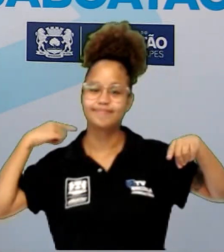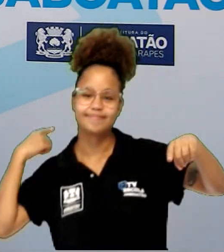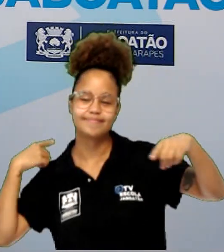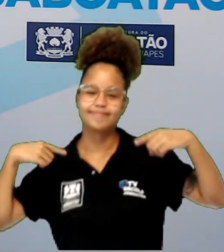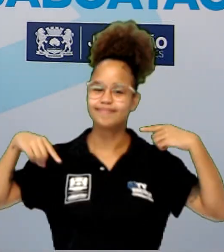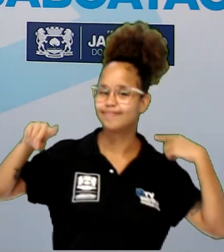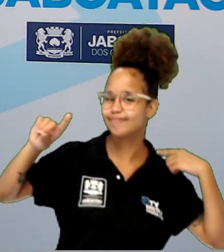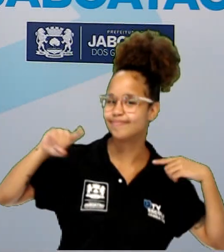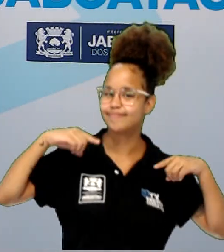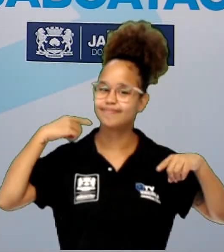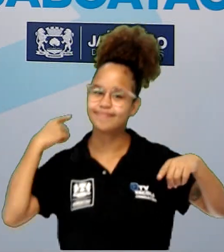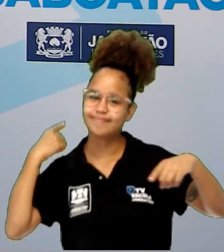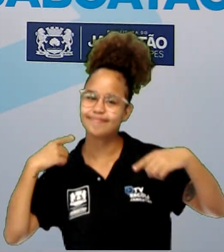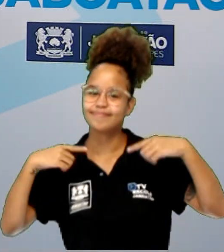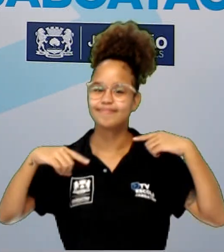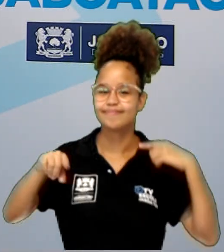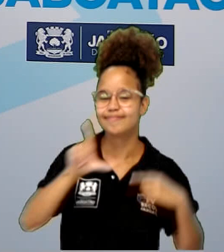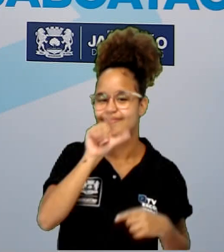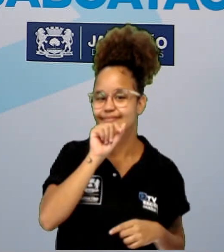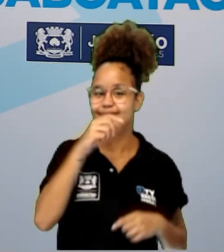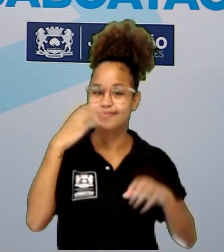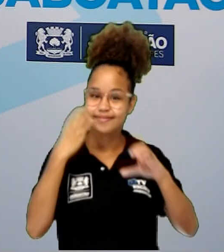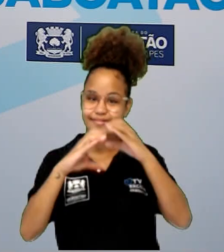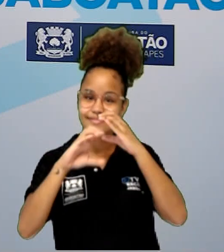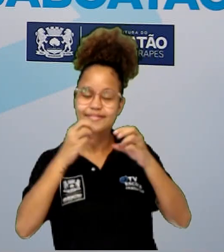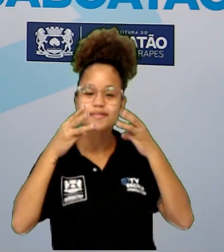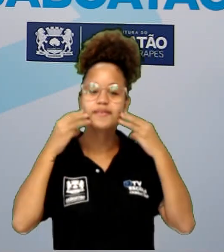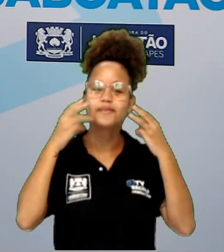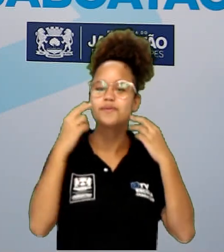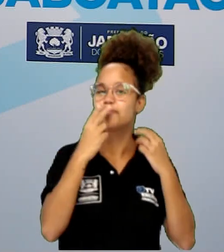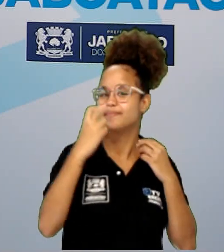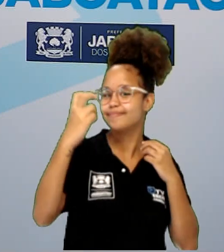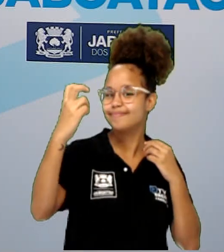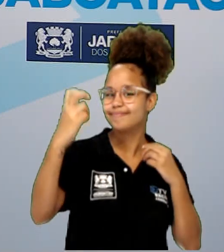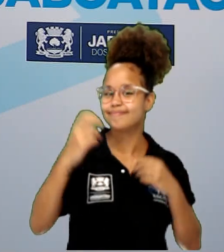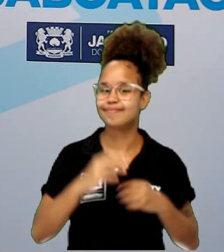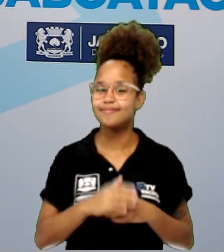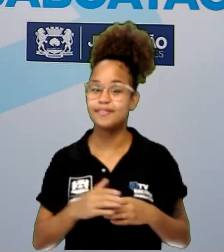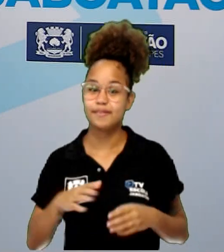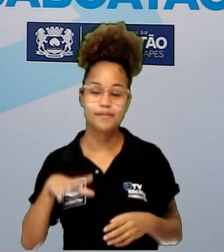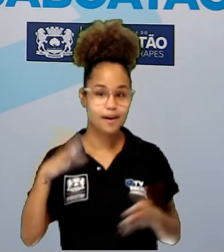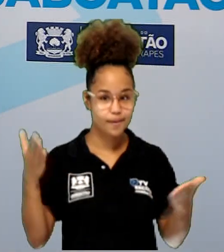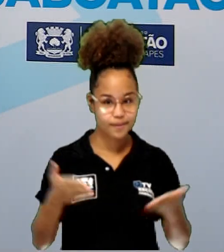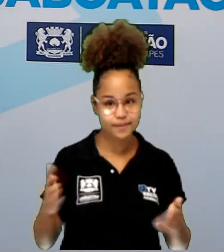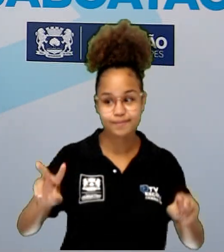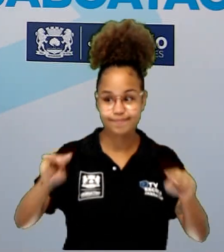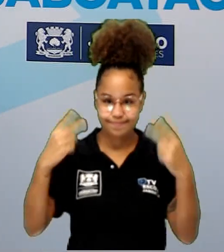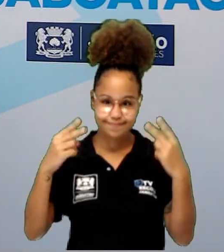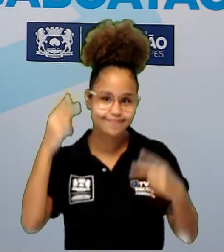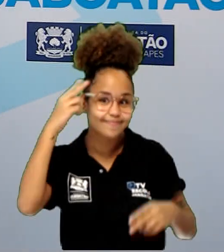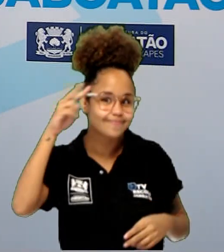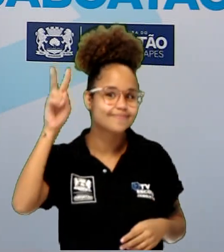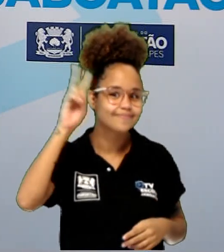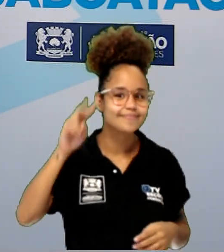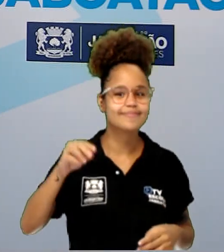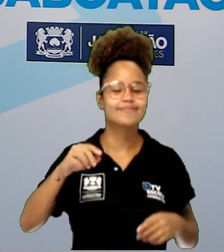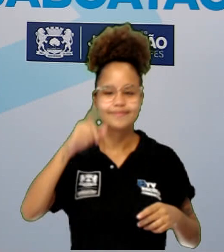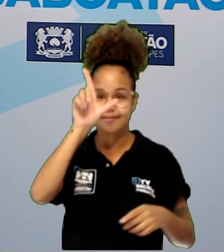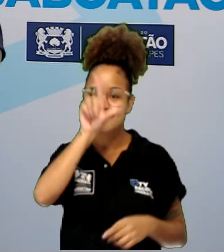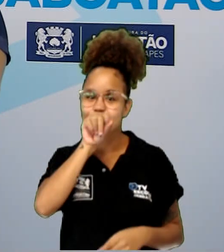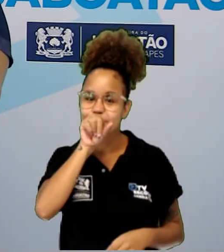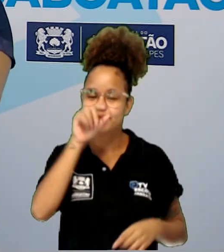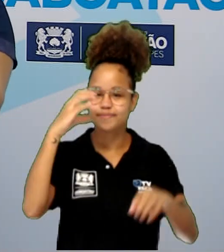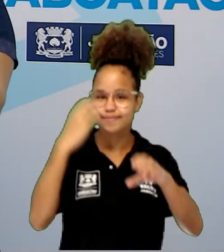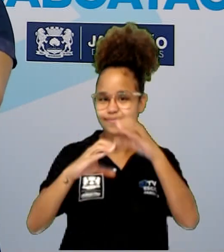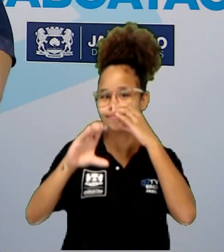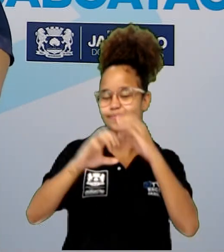calango tango no calango do fubá. O galo canta, o gato mia, vamos parar pra ouvir uma chorinha. O